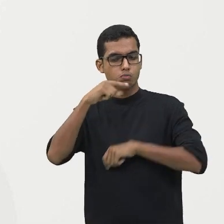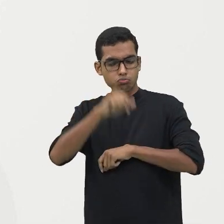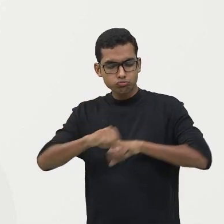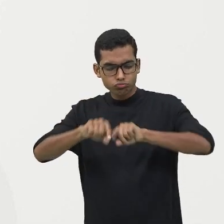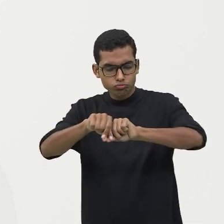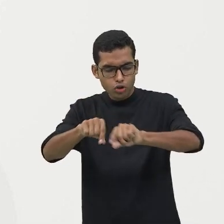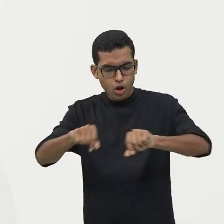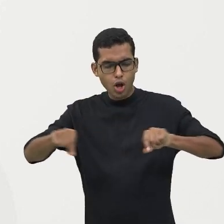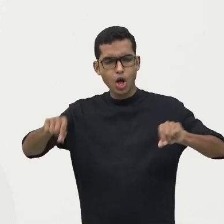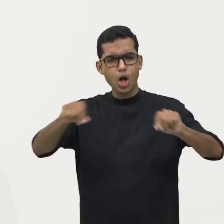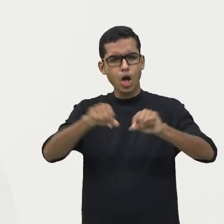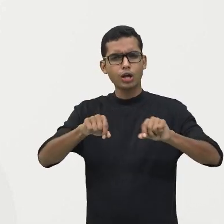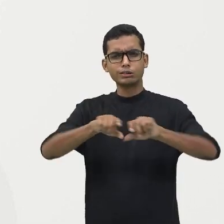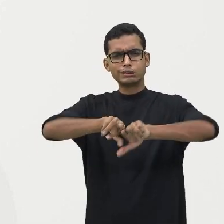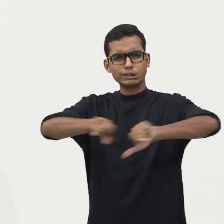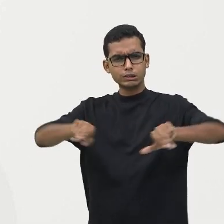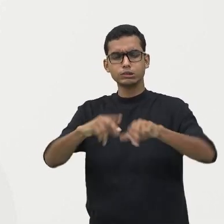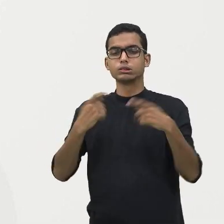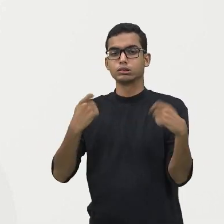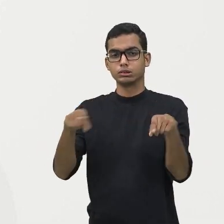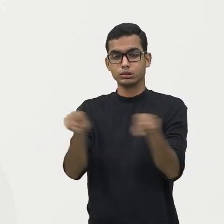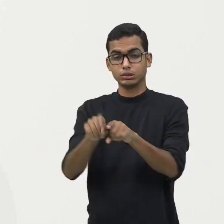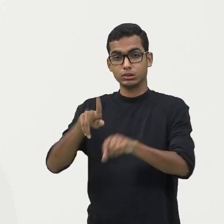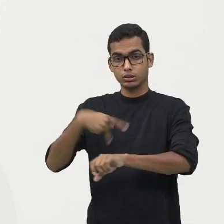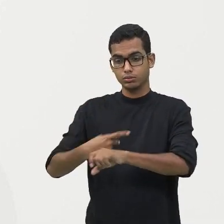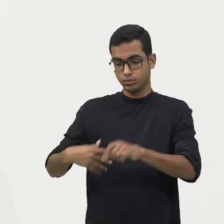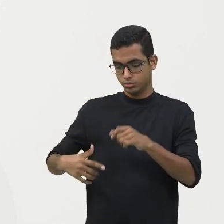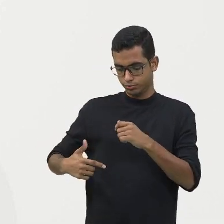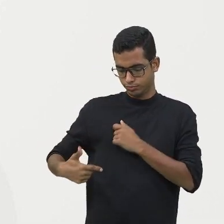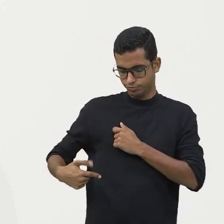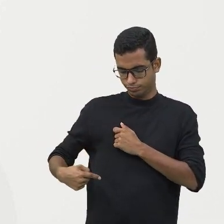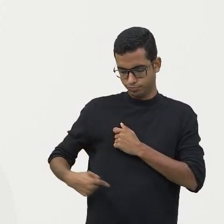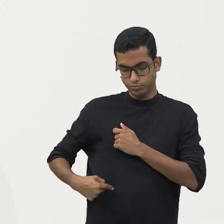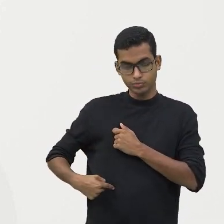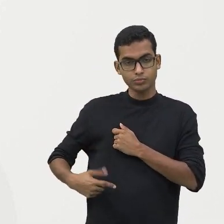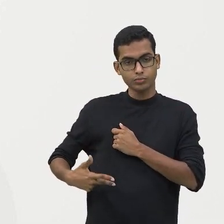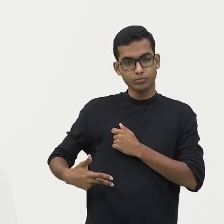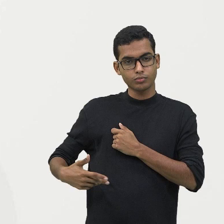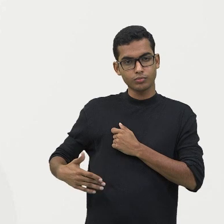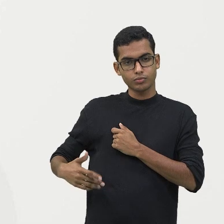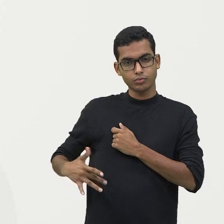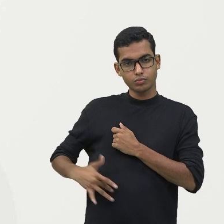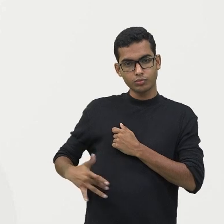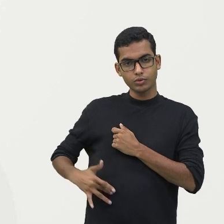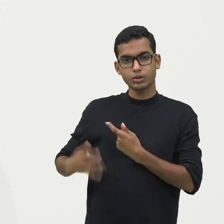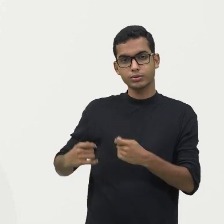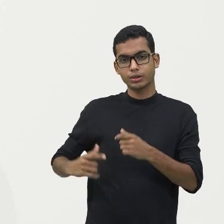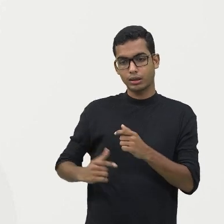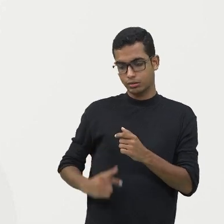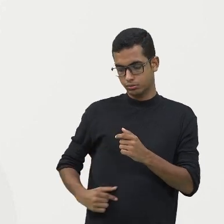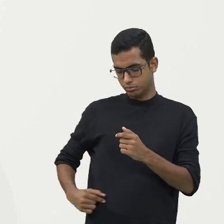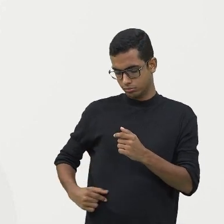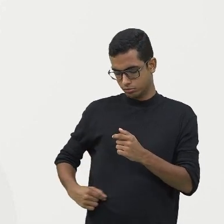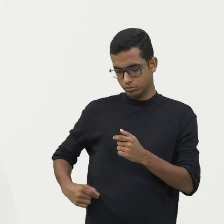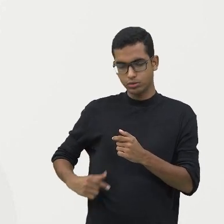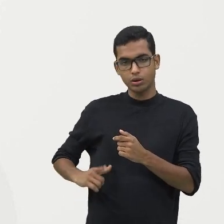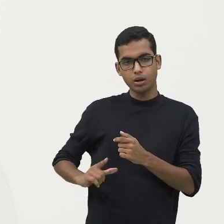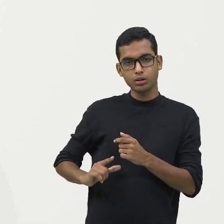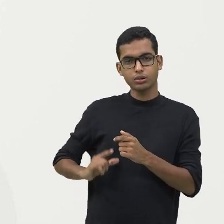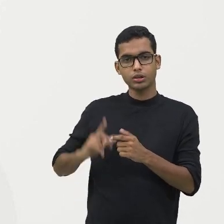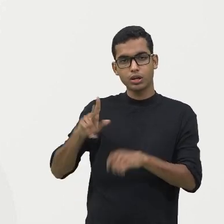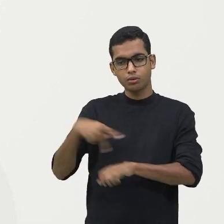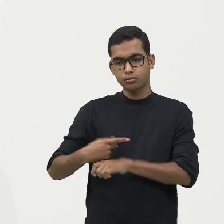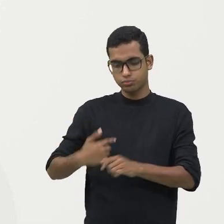pessoal tem que fazer o quê? Vai ter que fazer a retirada da vesícula. E eu tenho pâncreas aqui, ó. O pâncreas é